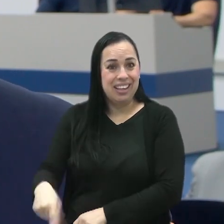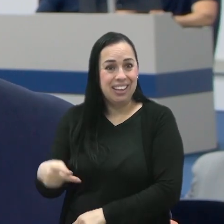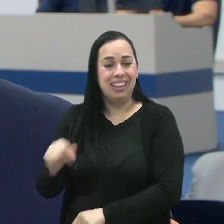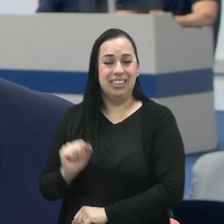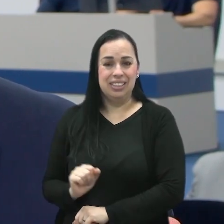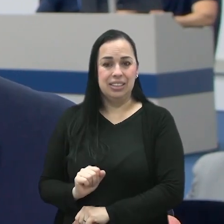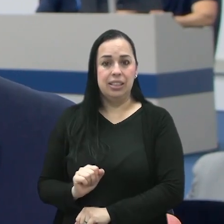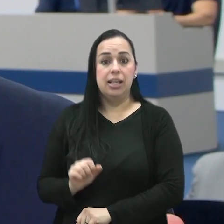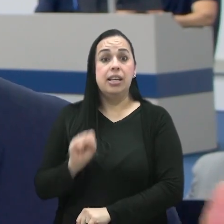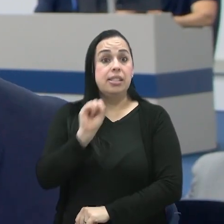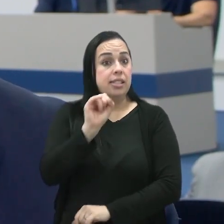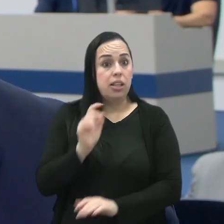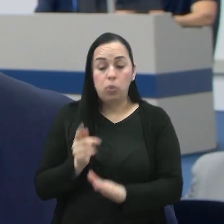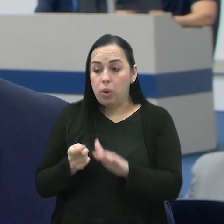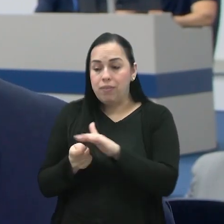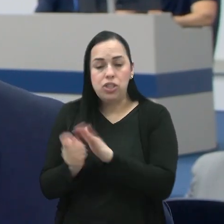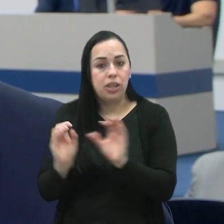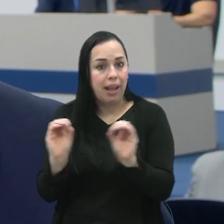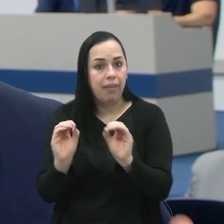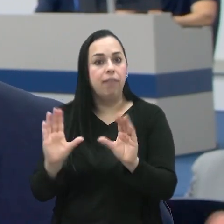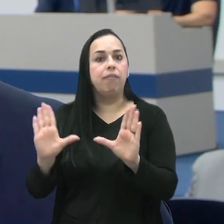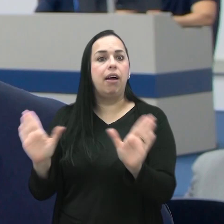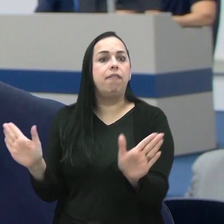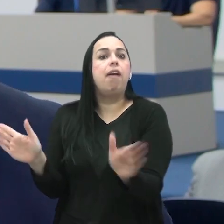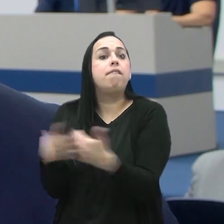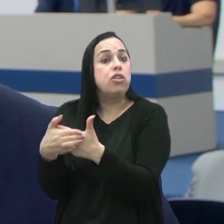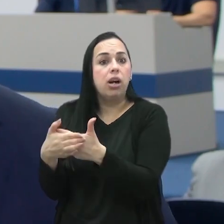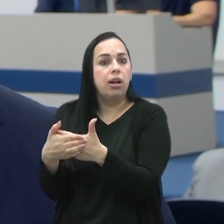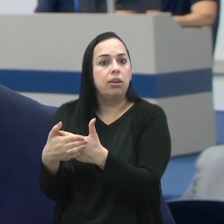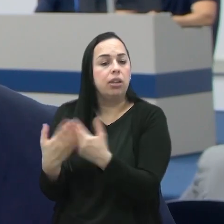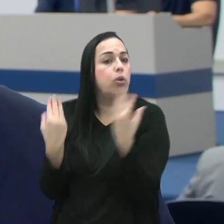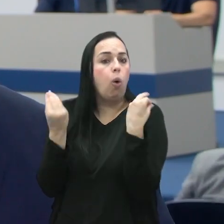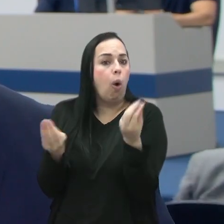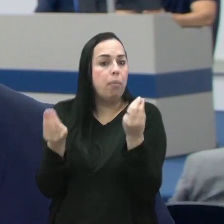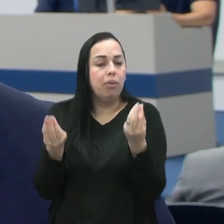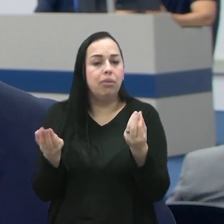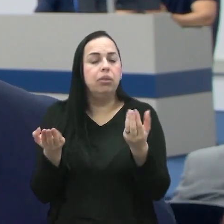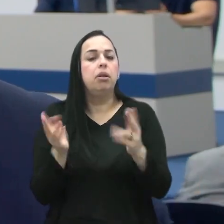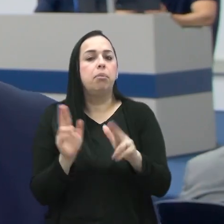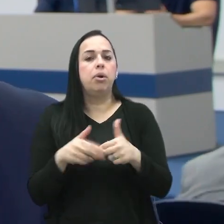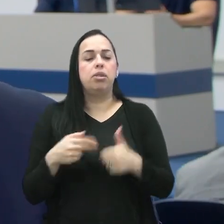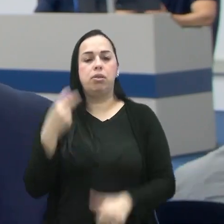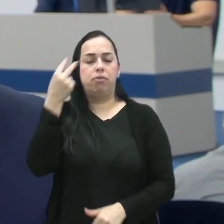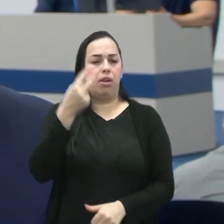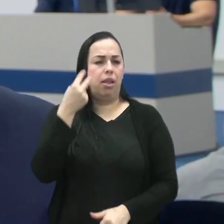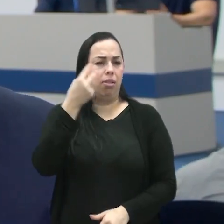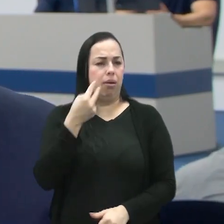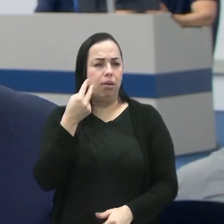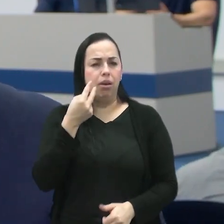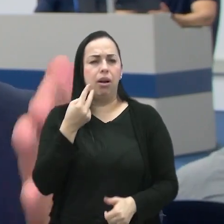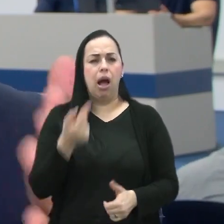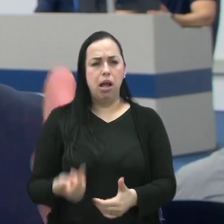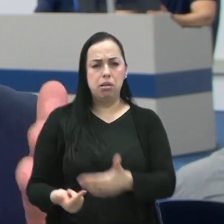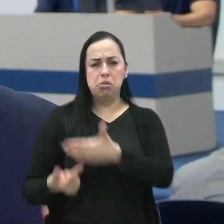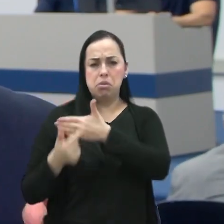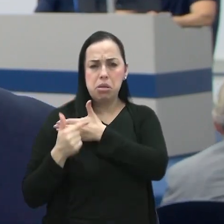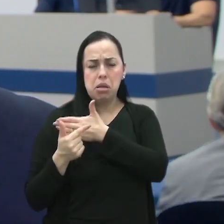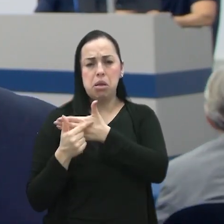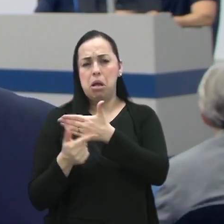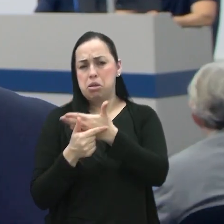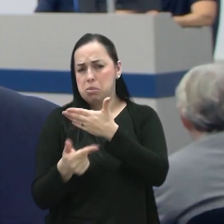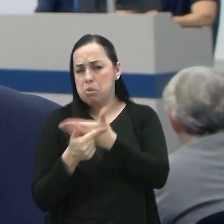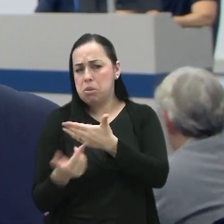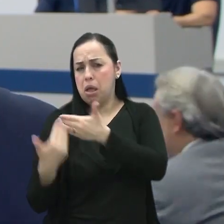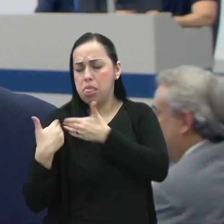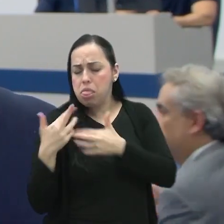Instituto. Senão ele vai morrer, vai acabar. Como que fica uma coisa dessa? Essa é a hora que o vereador entra. Esse é o olhar